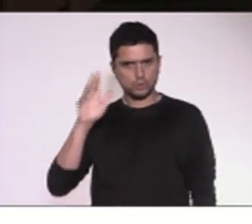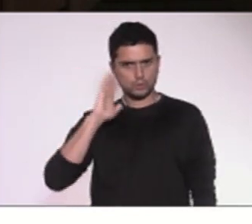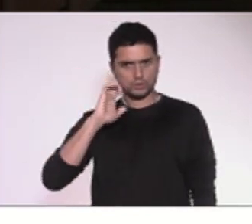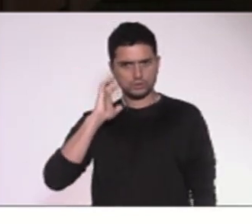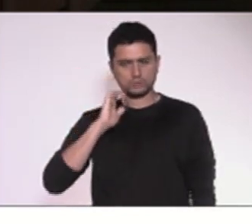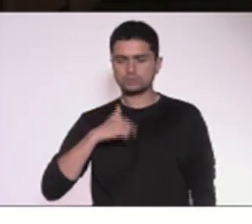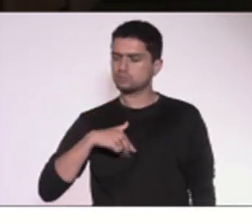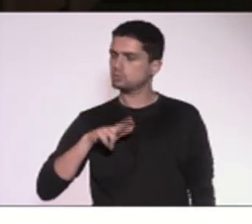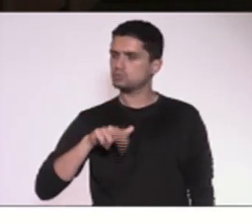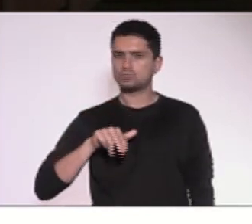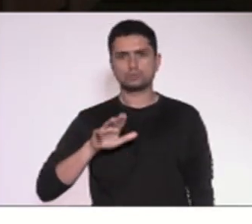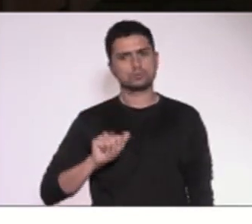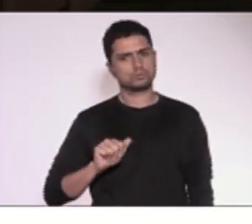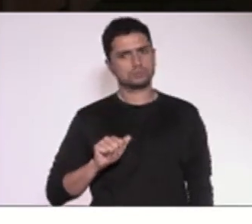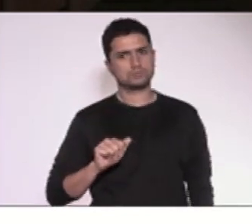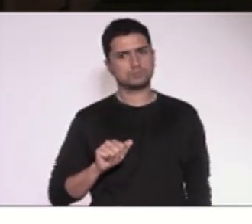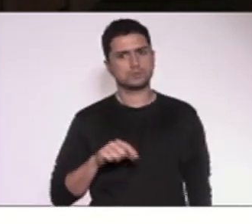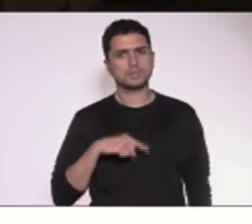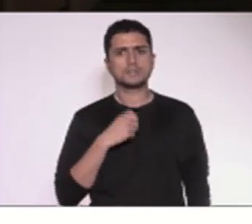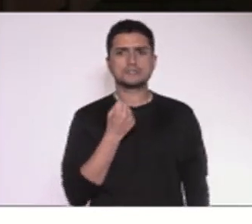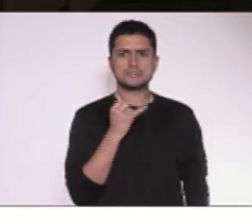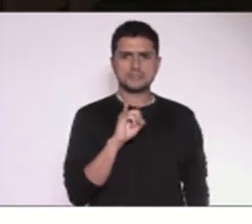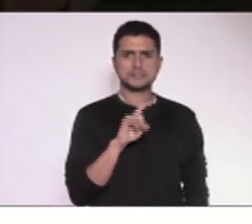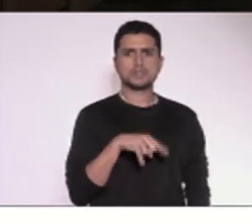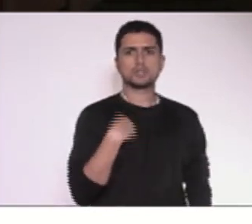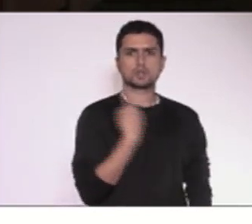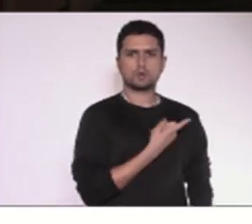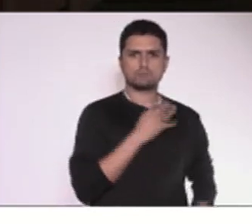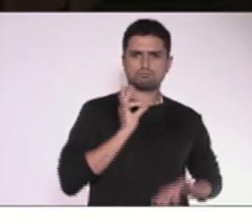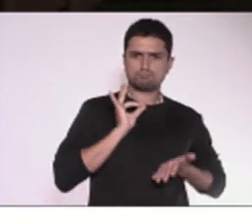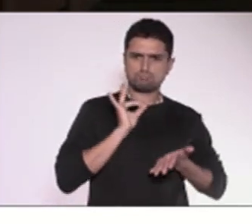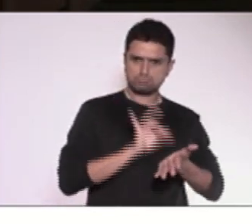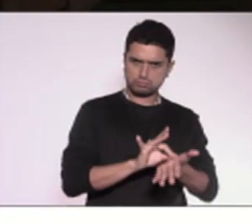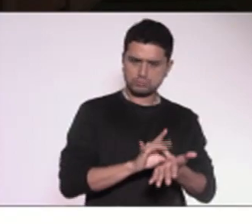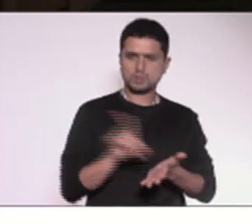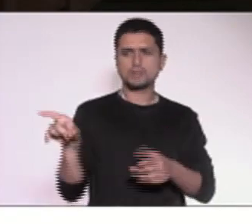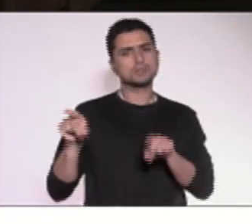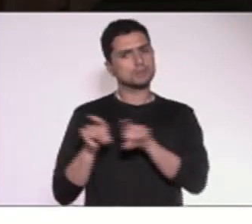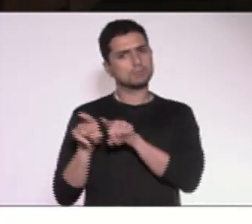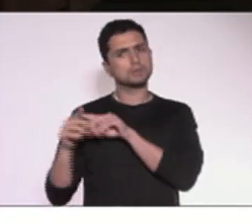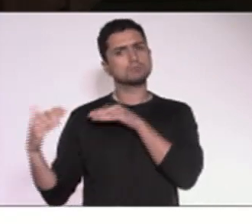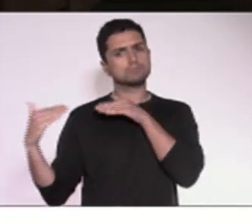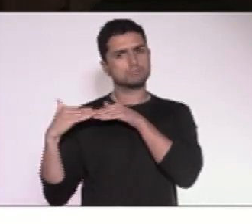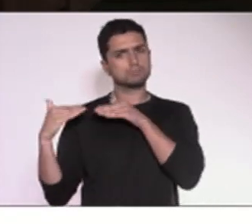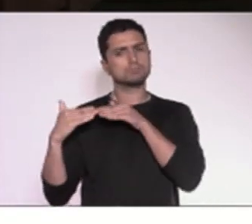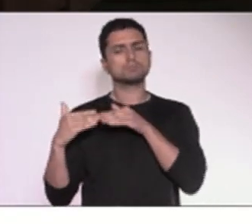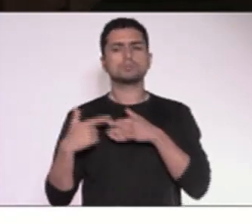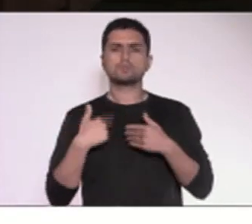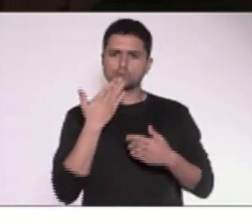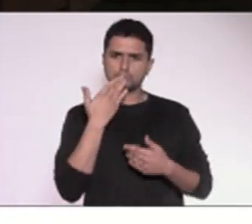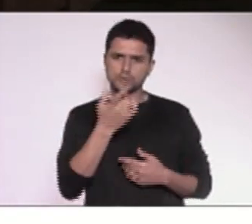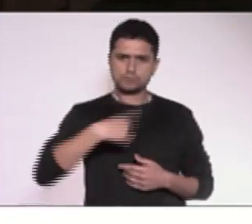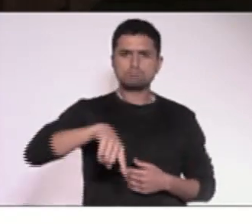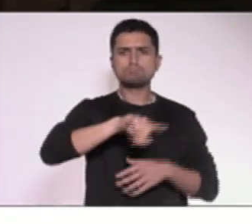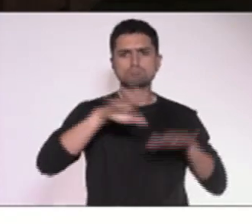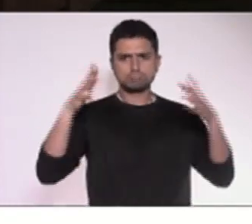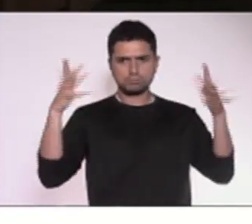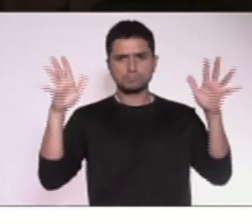atitude nossa honesta, ele vai apoiar a gente até o final. E eu peço encarecidamente uma salva de palmas para o governador.